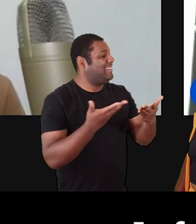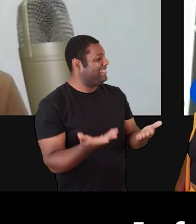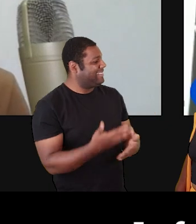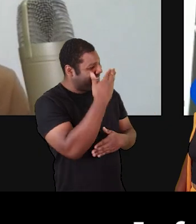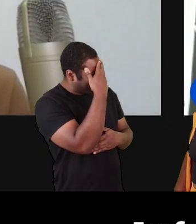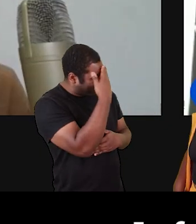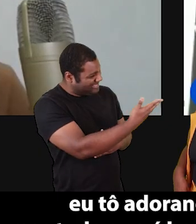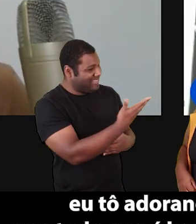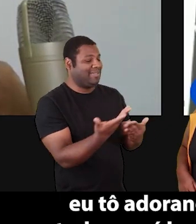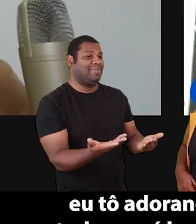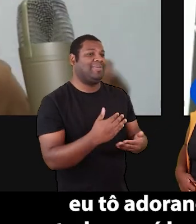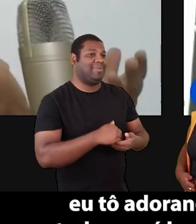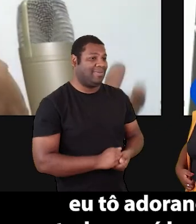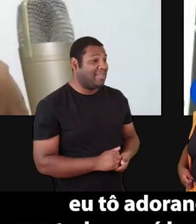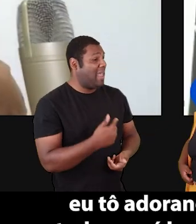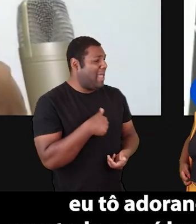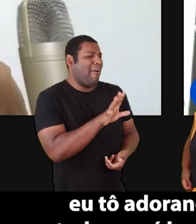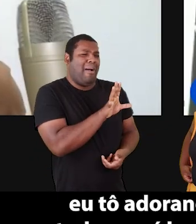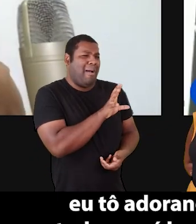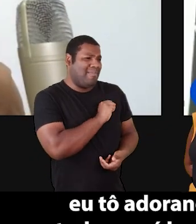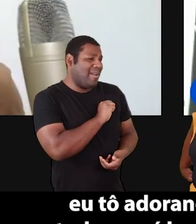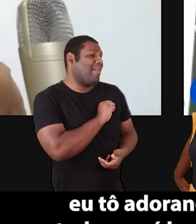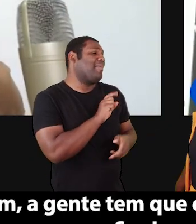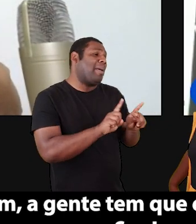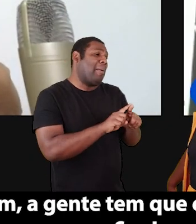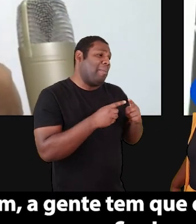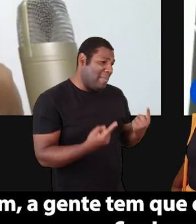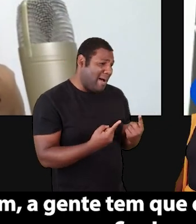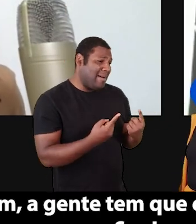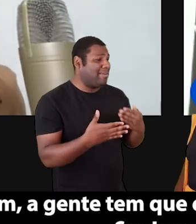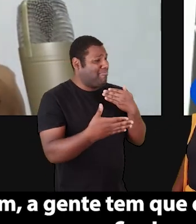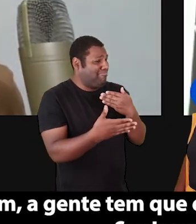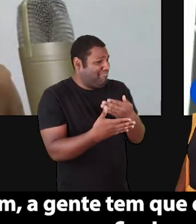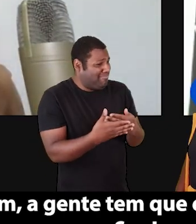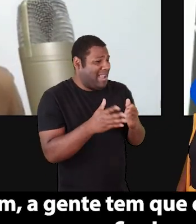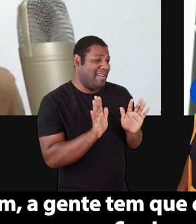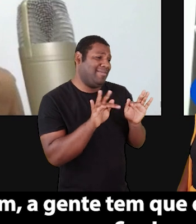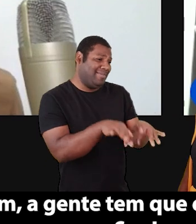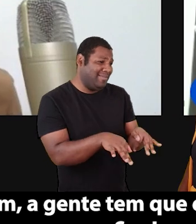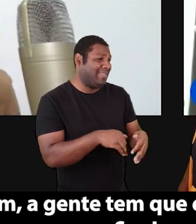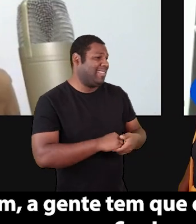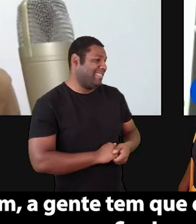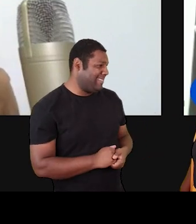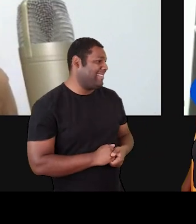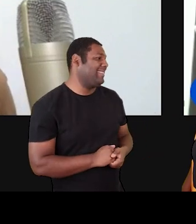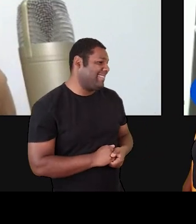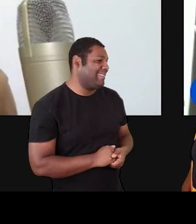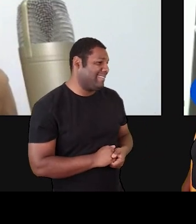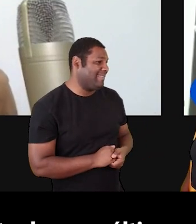E, enfim, né? Tô adorando aqui, mas tudo que é bom dura pouco, assim, né? A gente tem que encaminhar para os